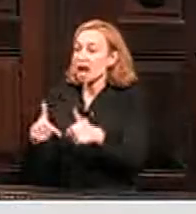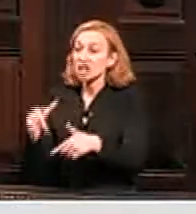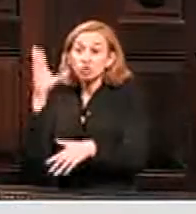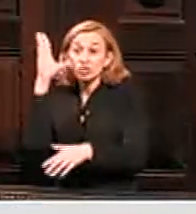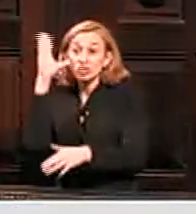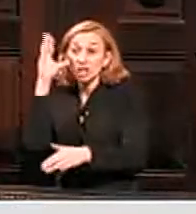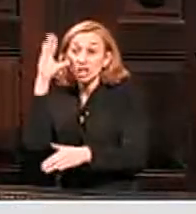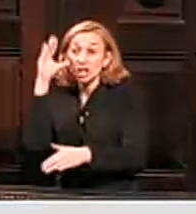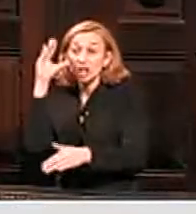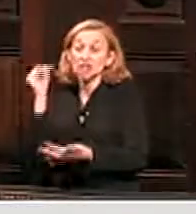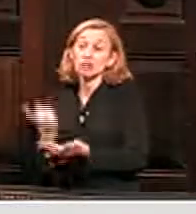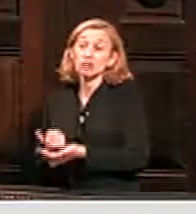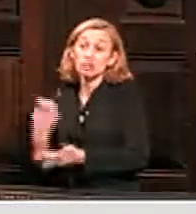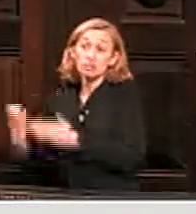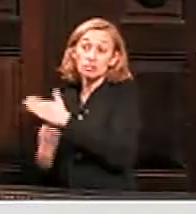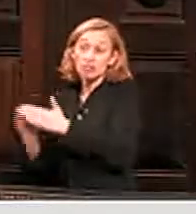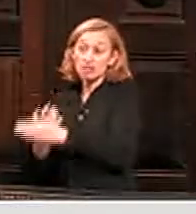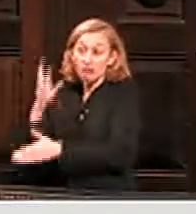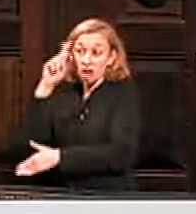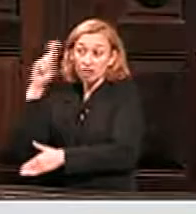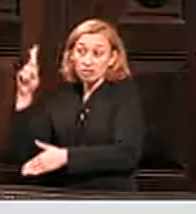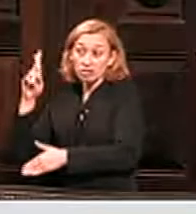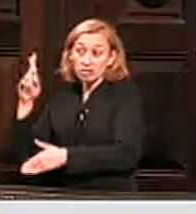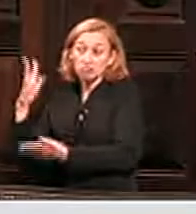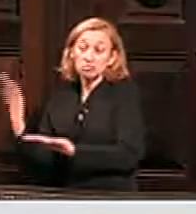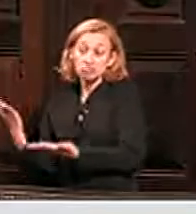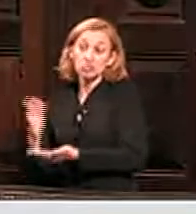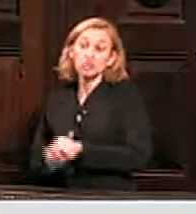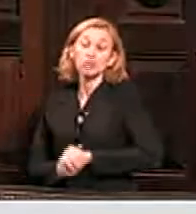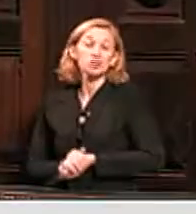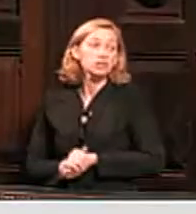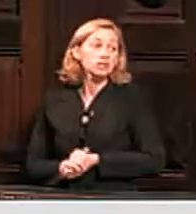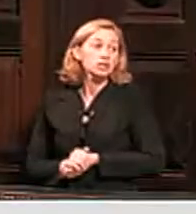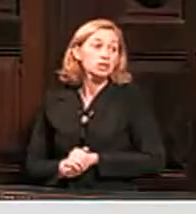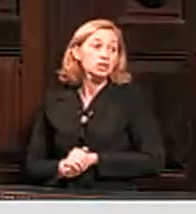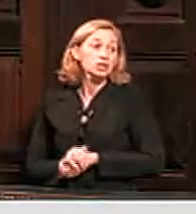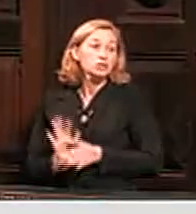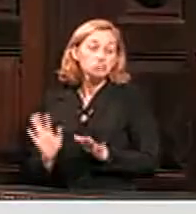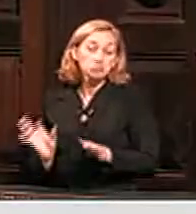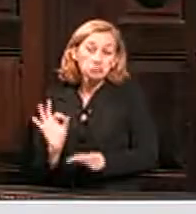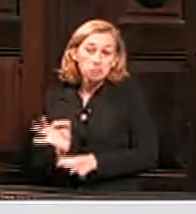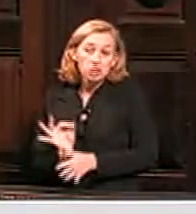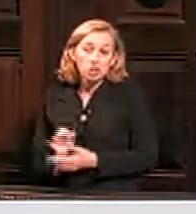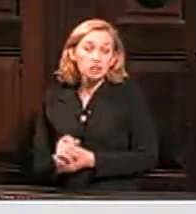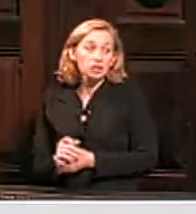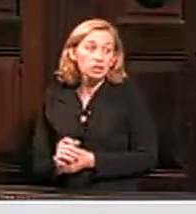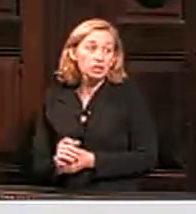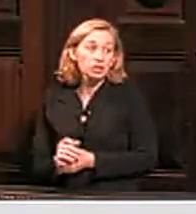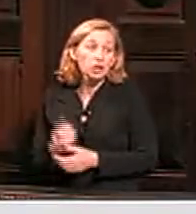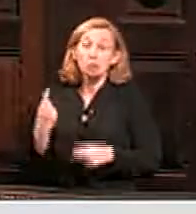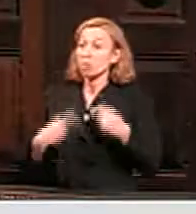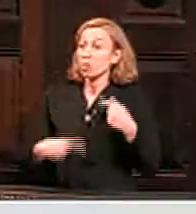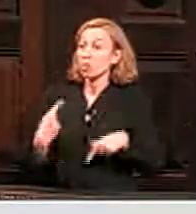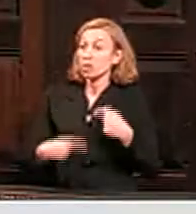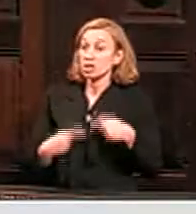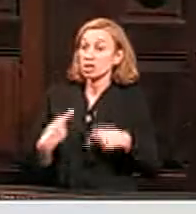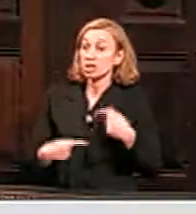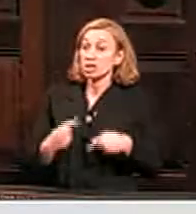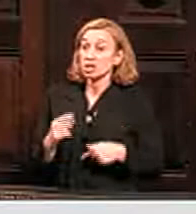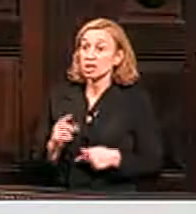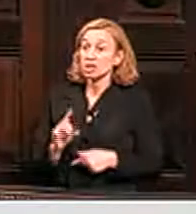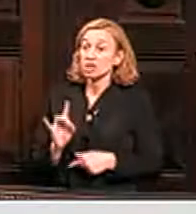do mercado para o conjunto dos consumidores brasileiros. Obviamente, essa era uma política que só poderia ter